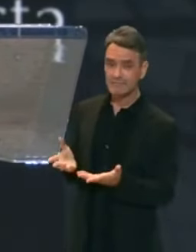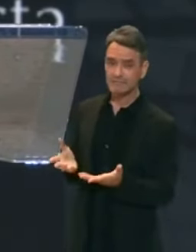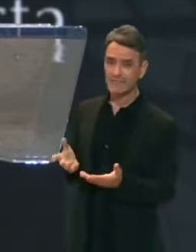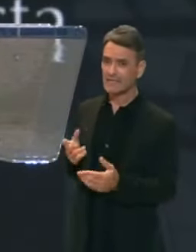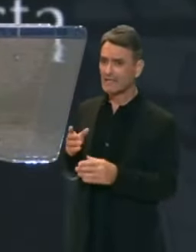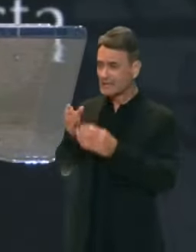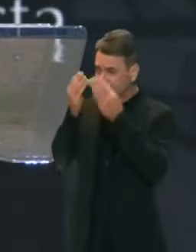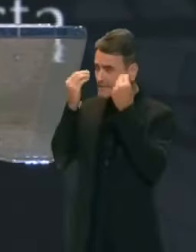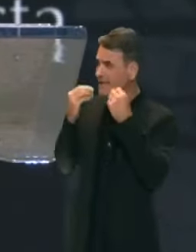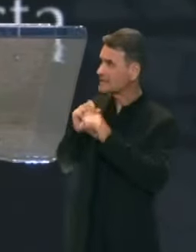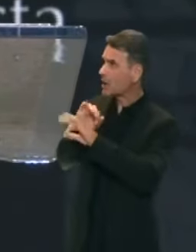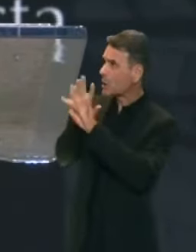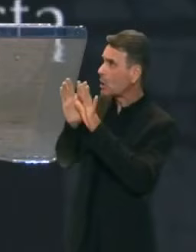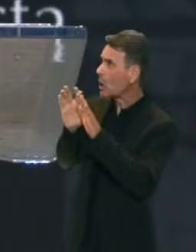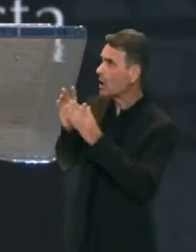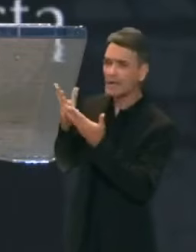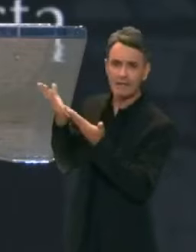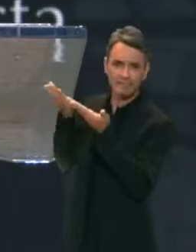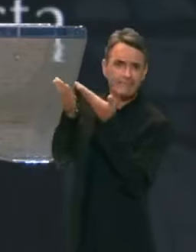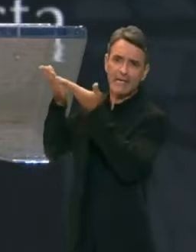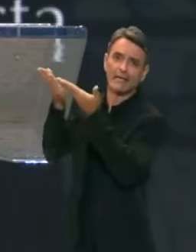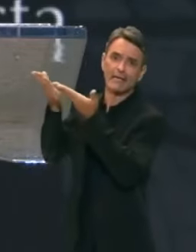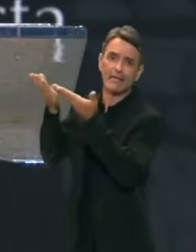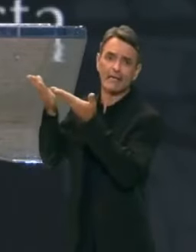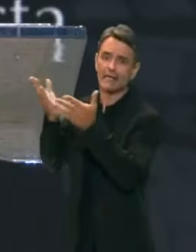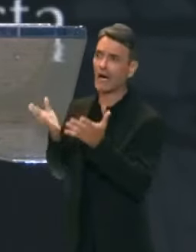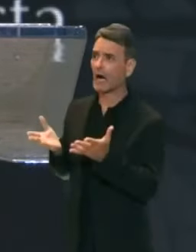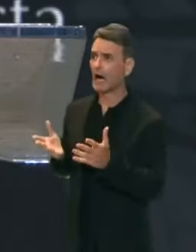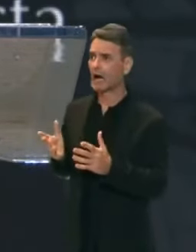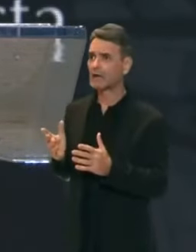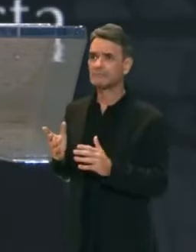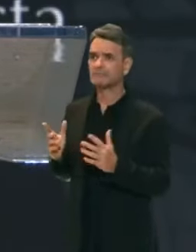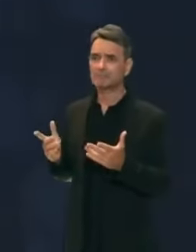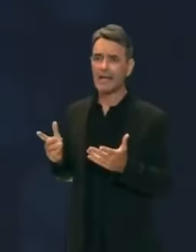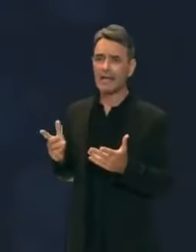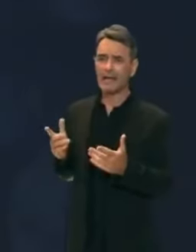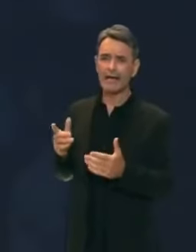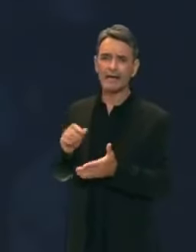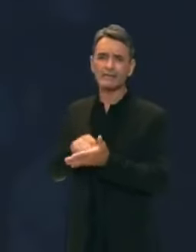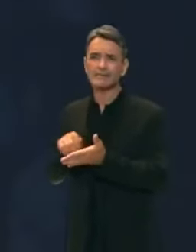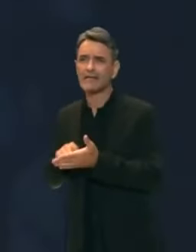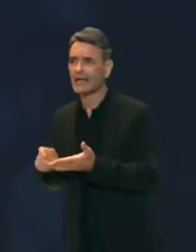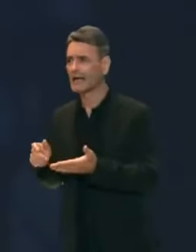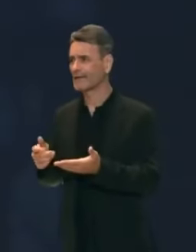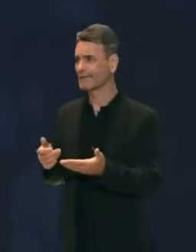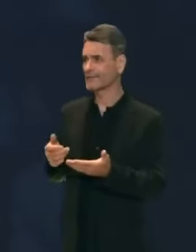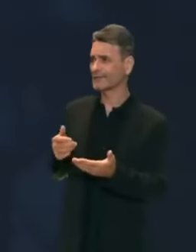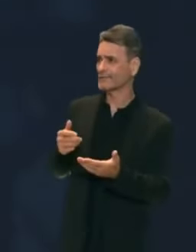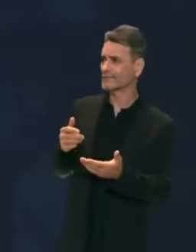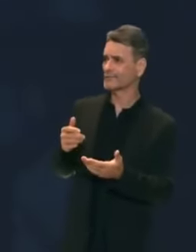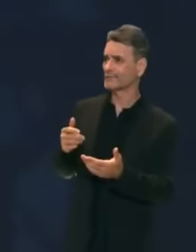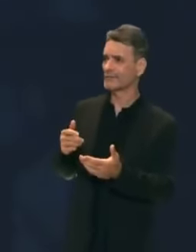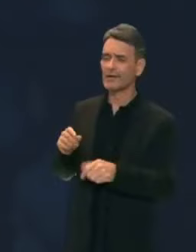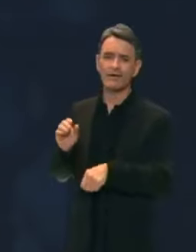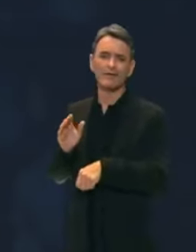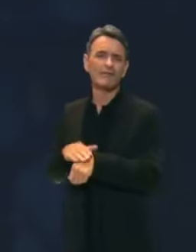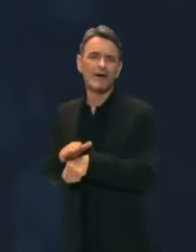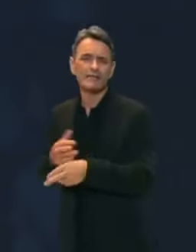quando conquistam algo, quando aprendem algo, quando escrevem, quando fazem algo.